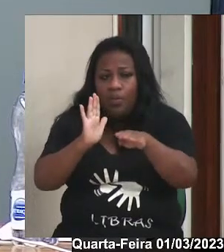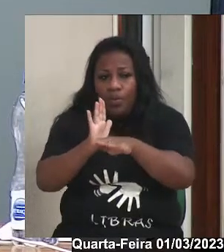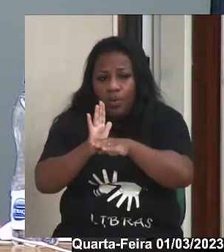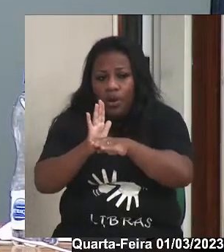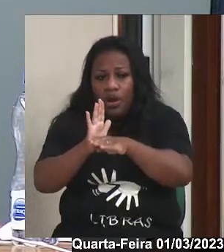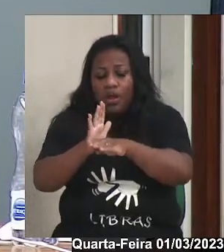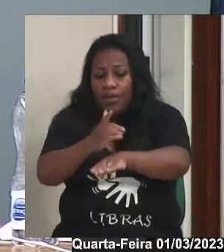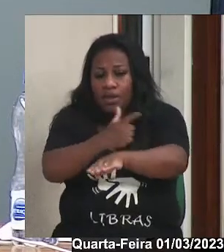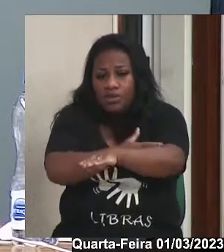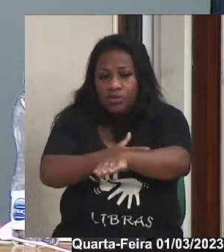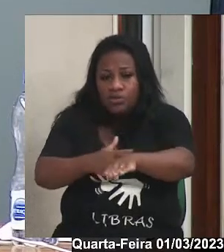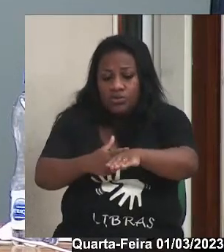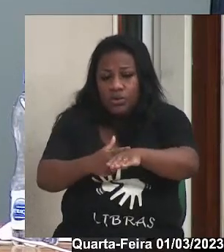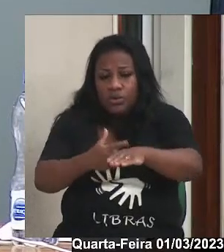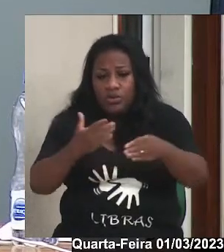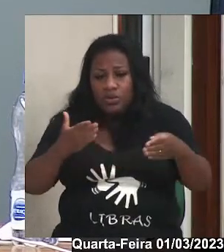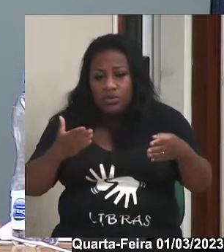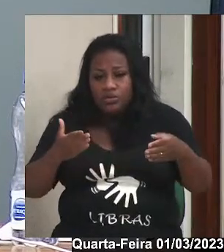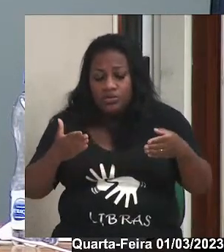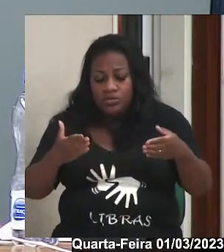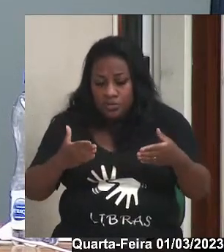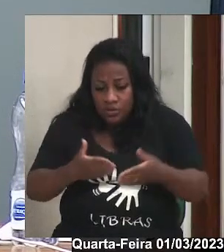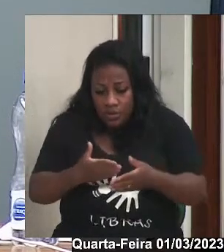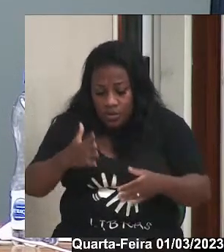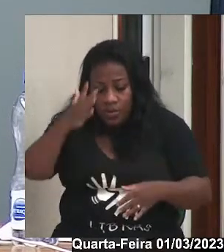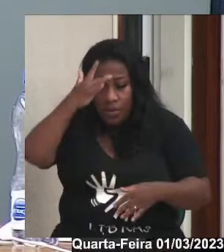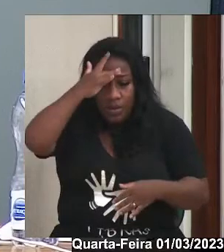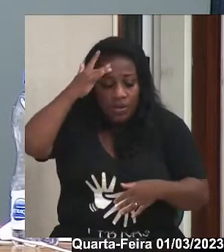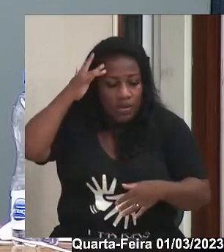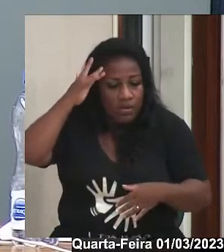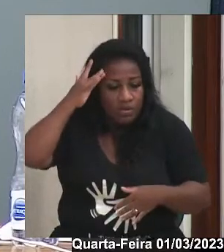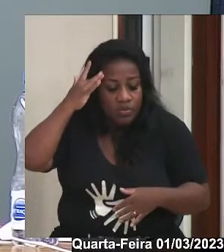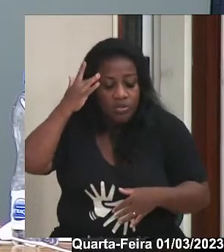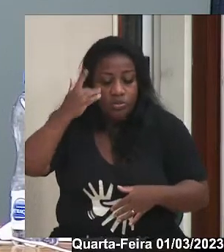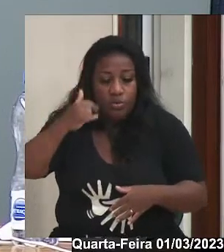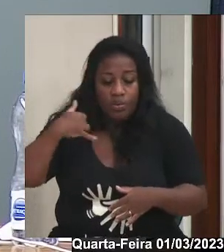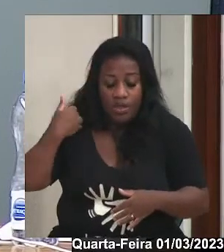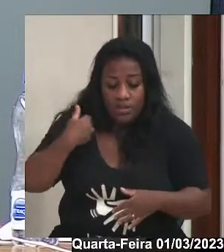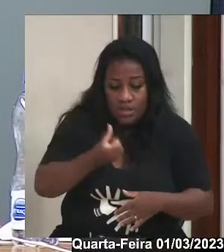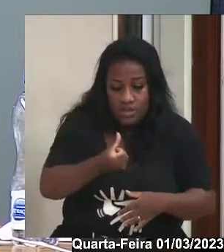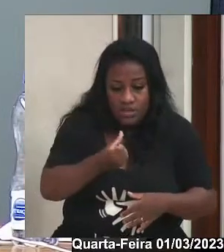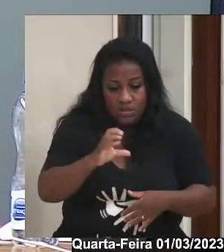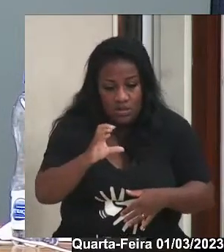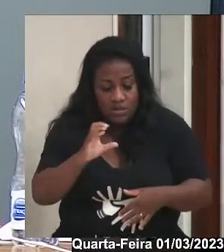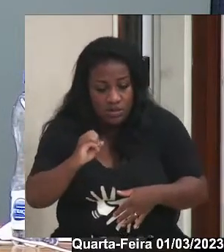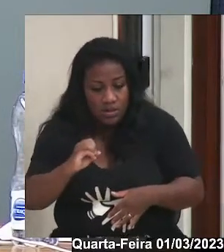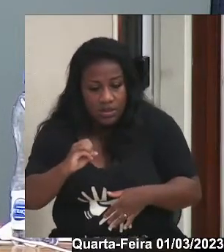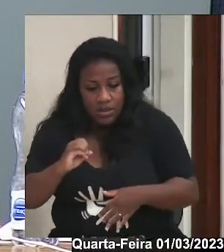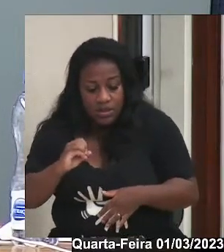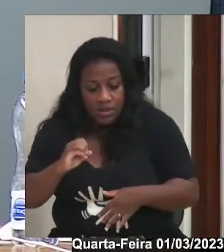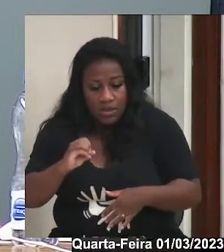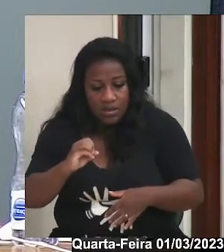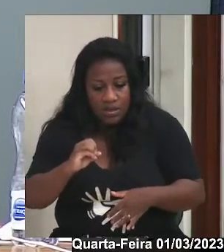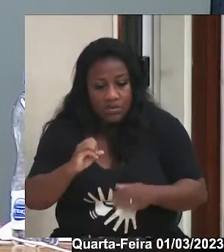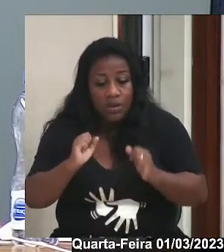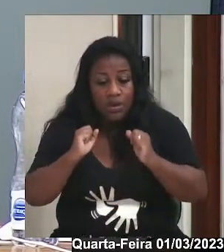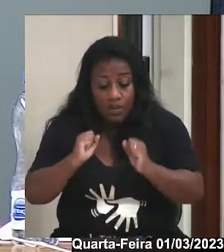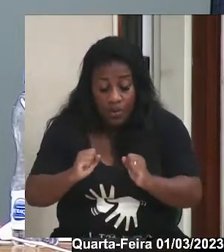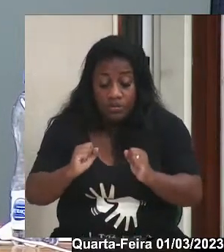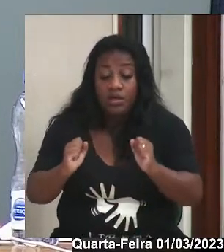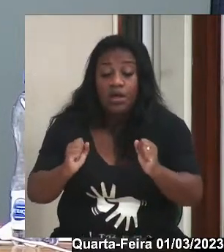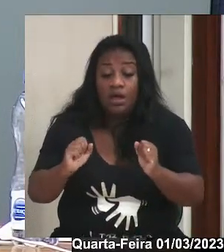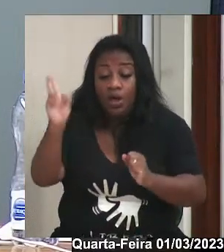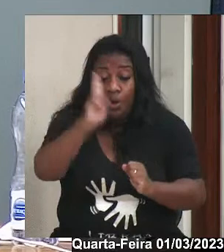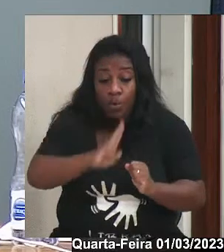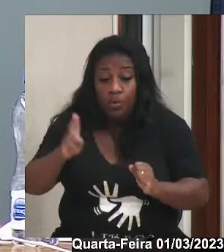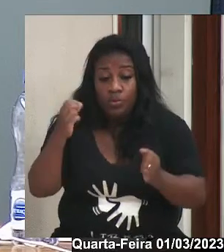Vida Ativa, através da Secretaria Estadual do Esporte, para que pessoas acima de 60 anos de idade tenham direito a desconto em academias,